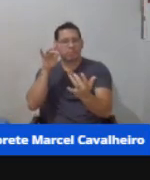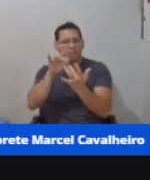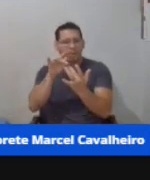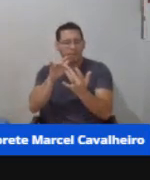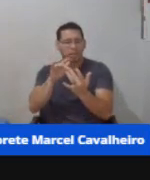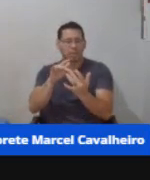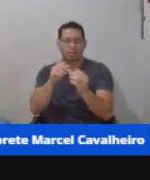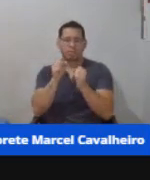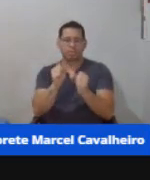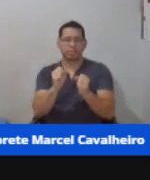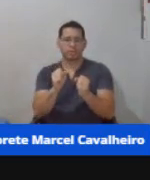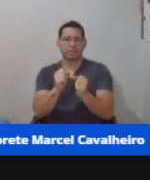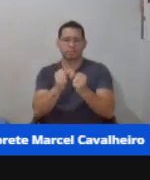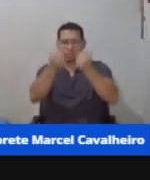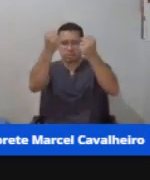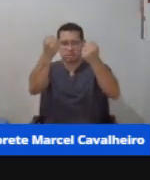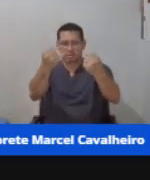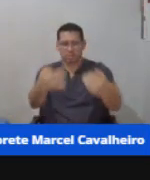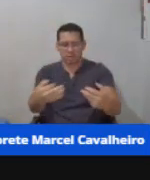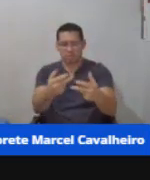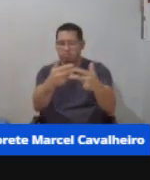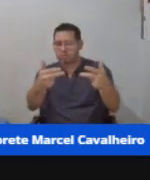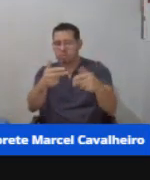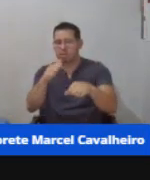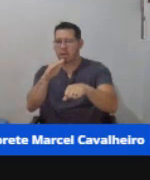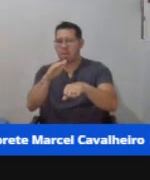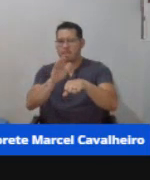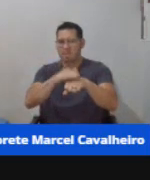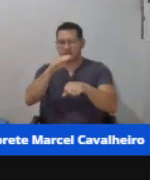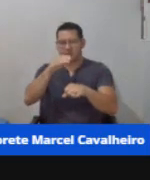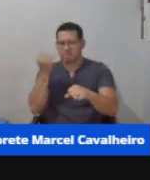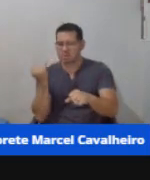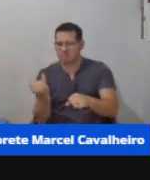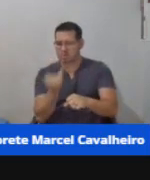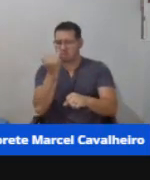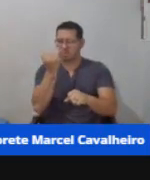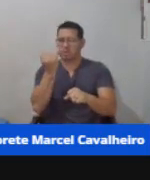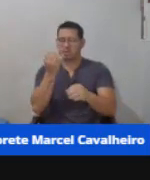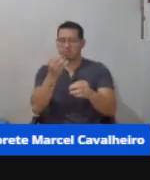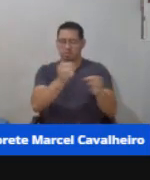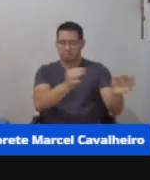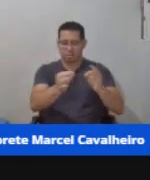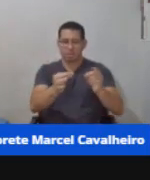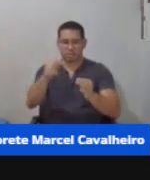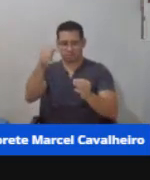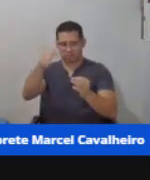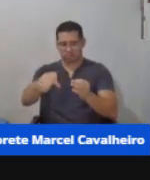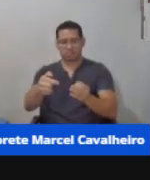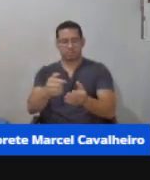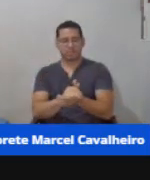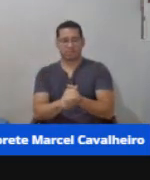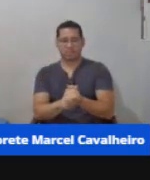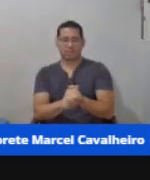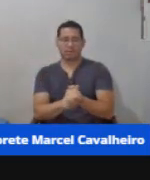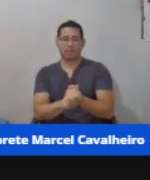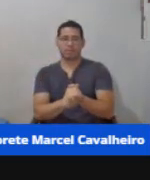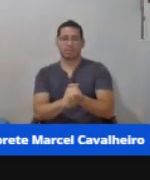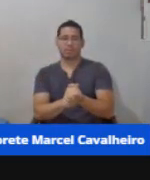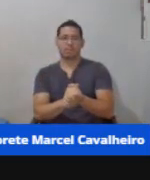os preceitos mais incisivos na construção desse material, no caso, referencial